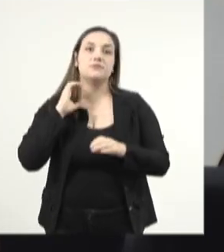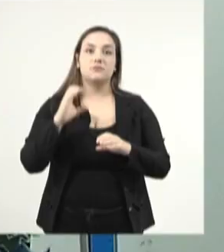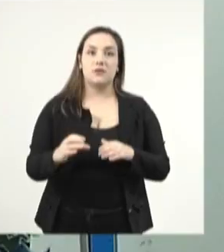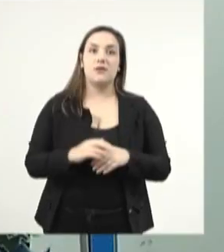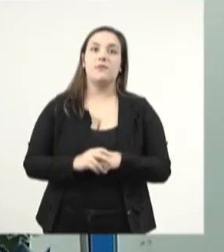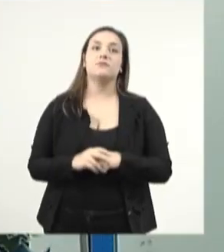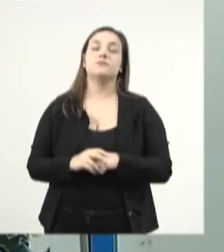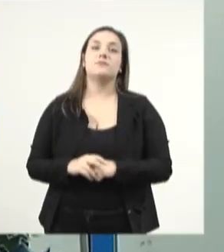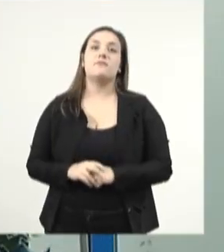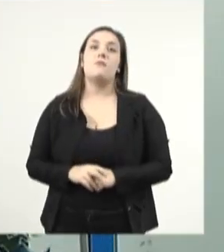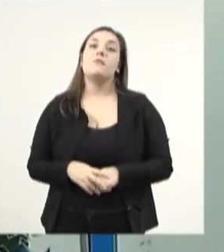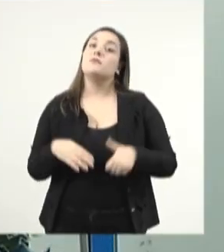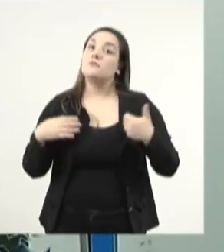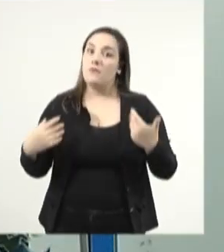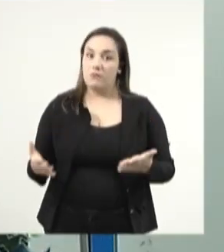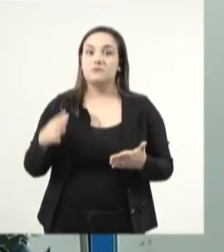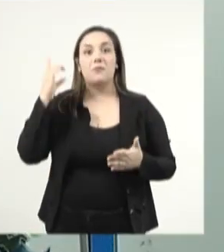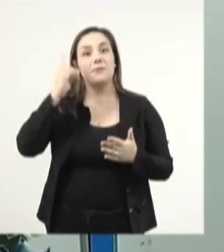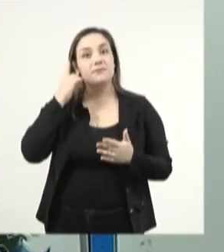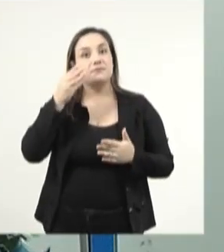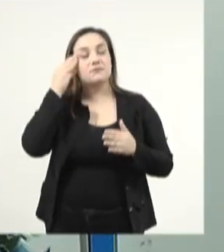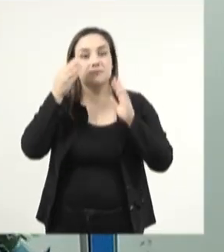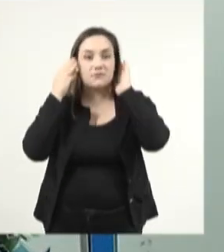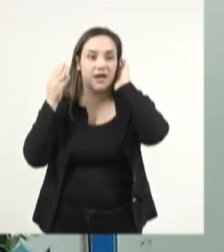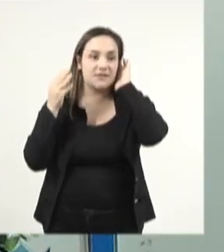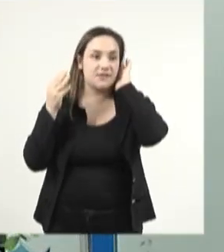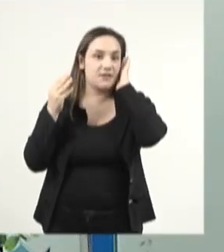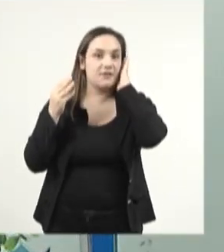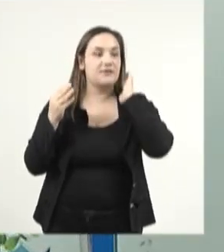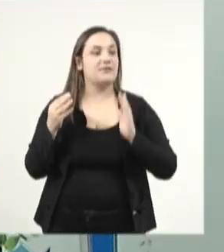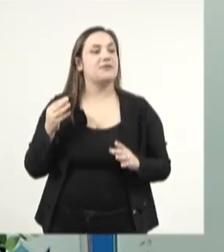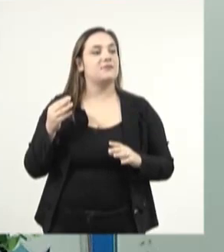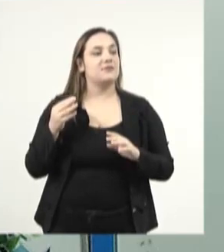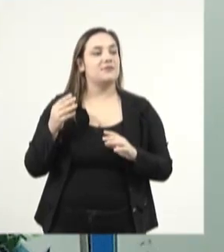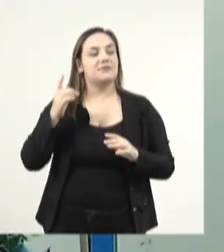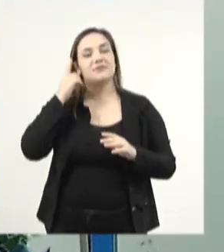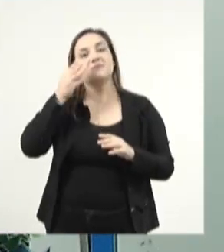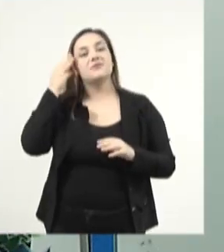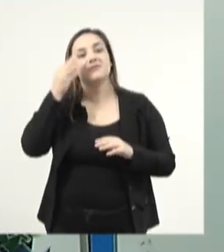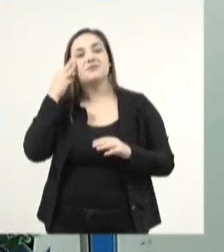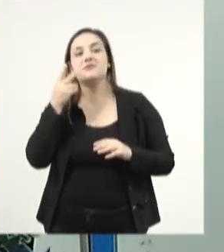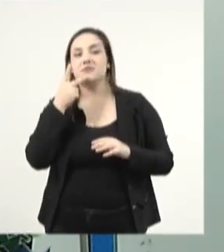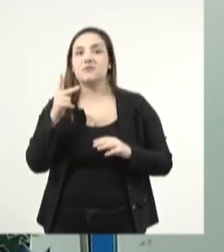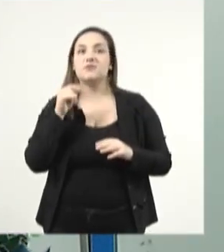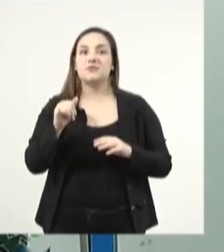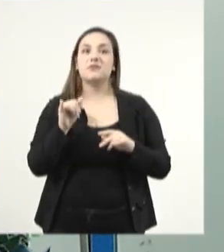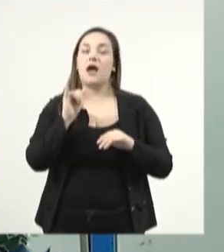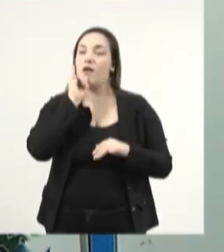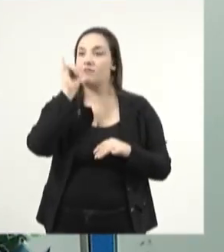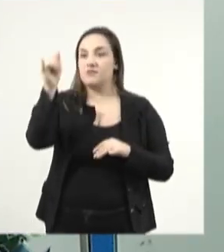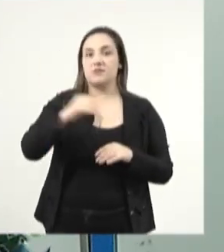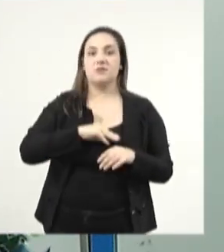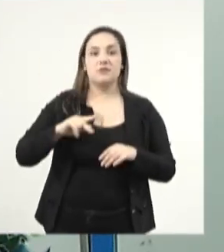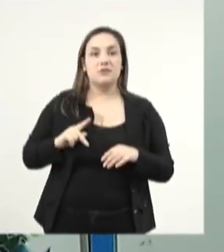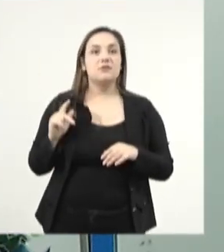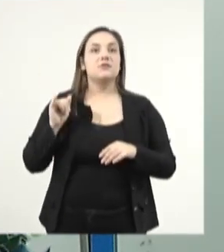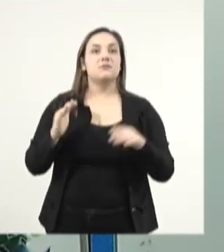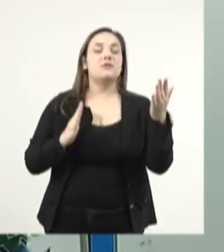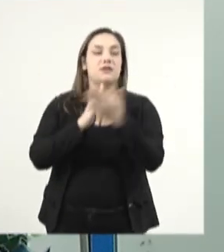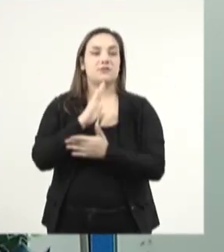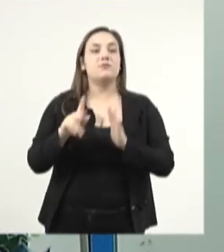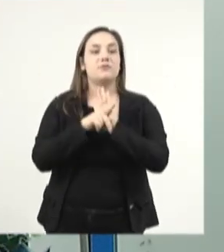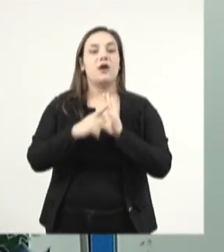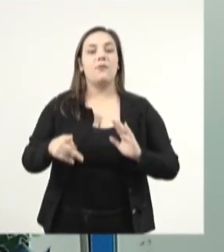crime. Como a deputada Mara Caseira falou, essa notificação, se ela for aprovada pela Assembleia e sancionada